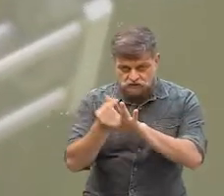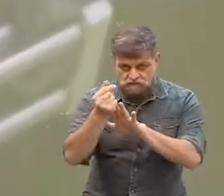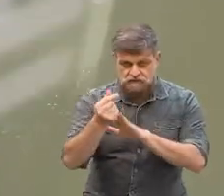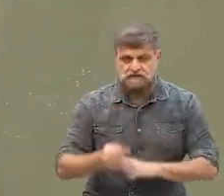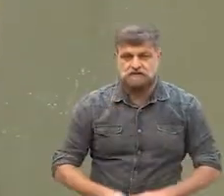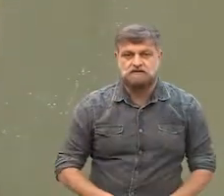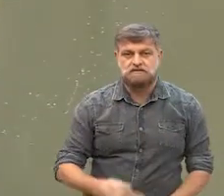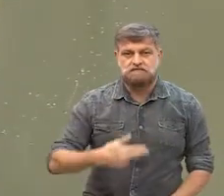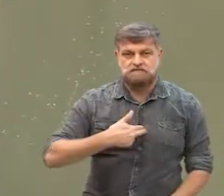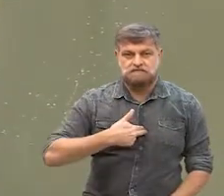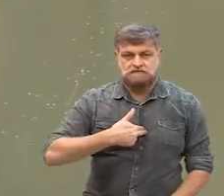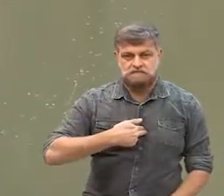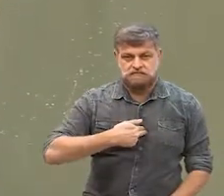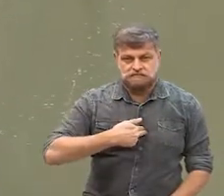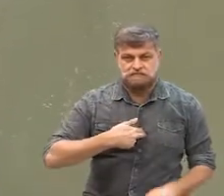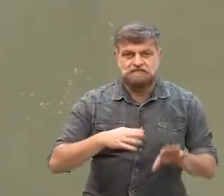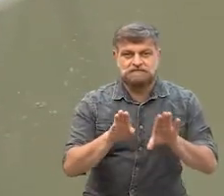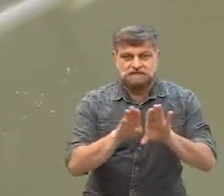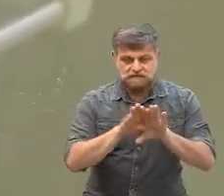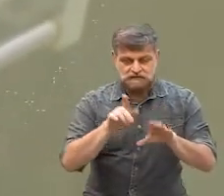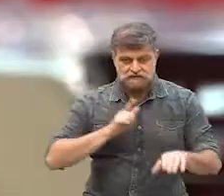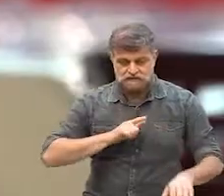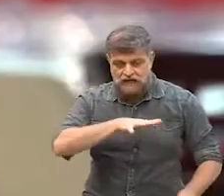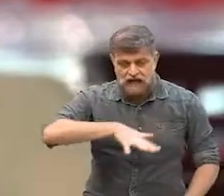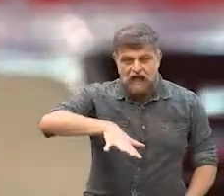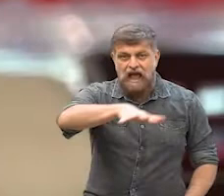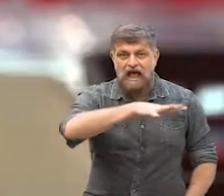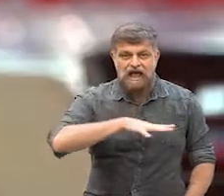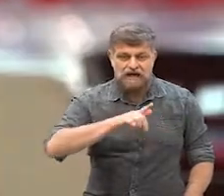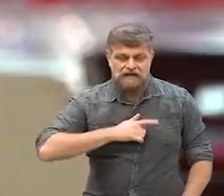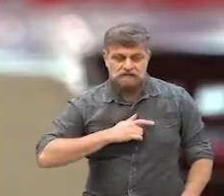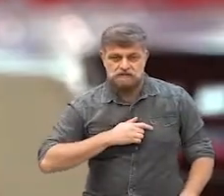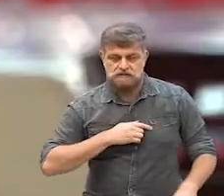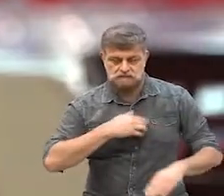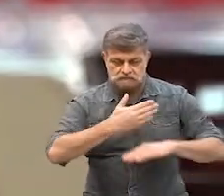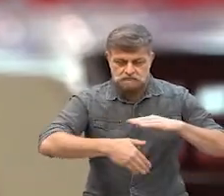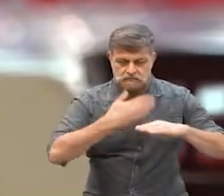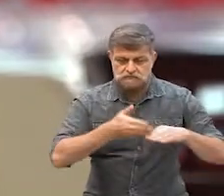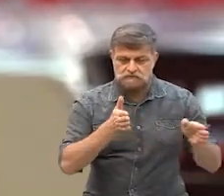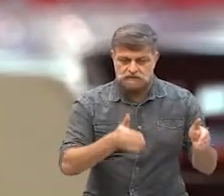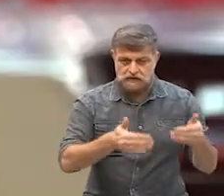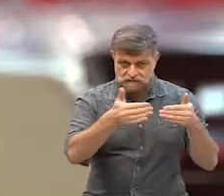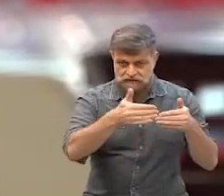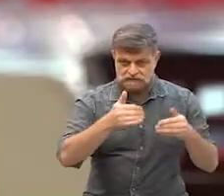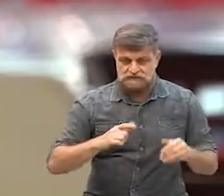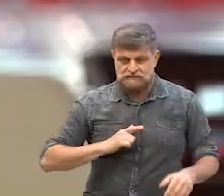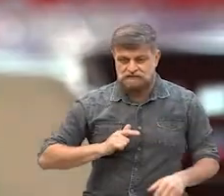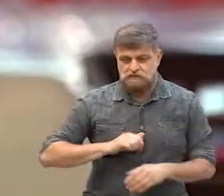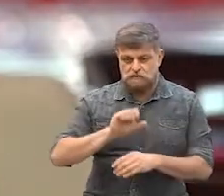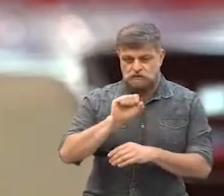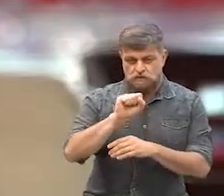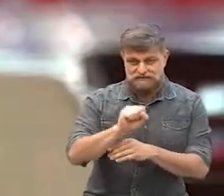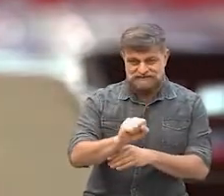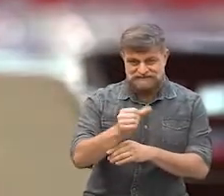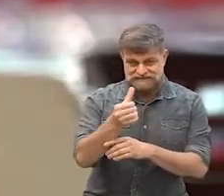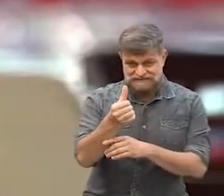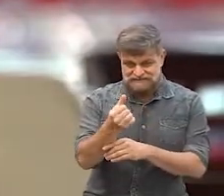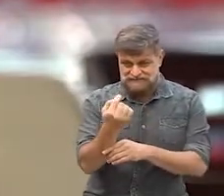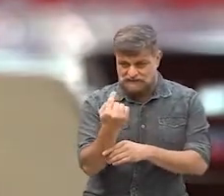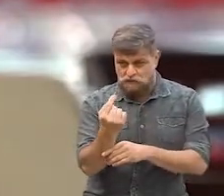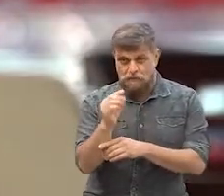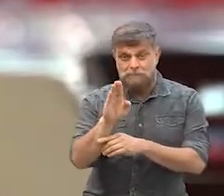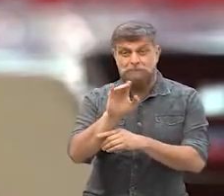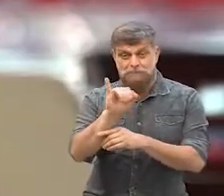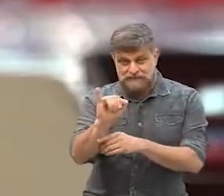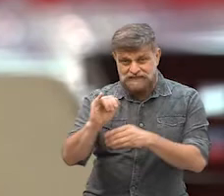Getúlio Vargas. O mercado mundial de embalagens saltou de um total global de 861